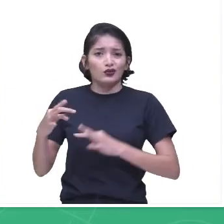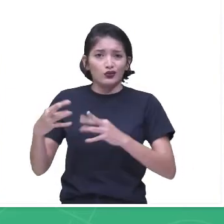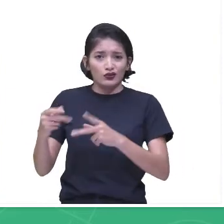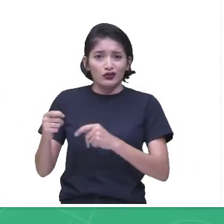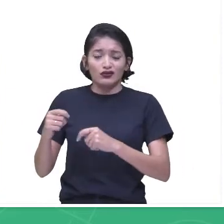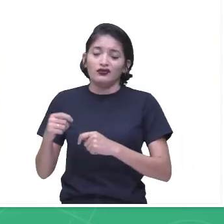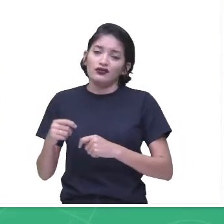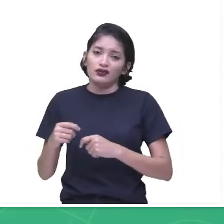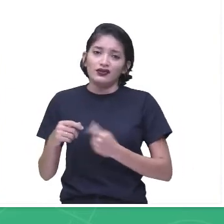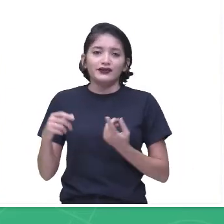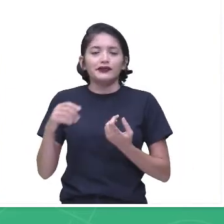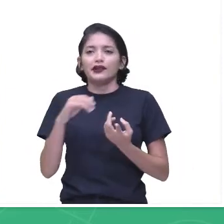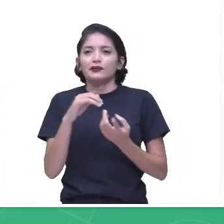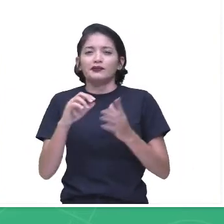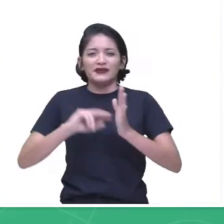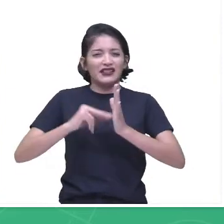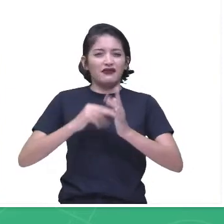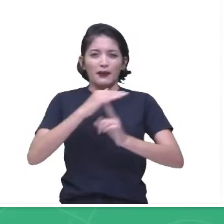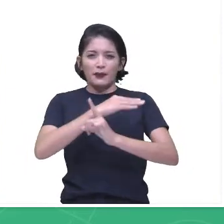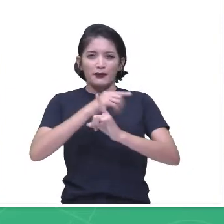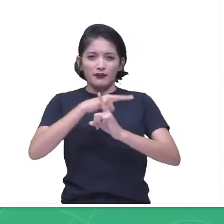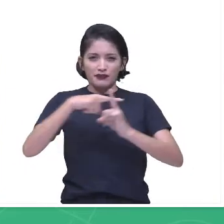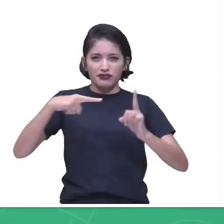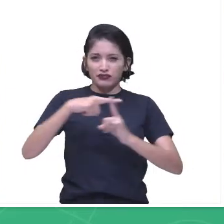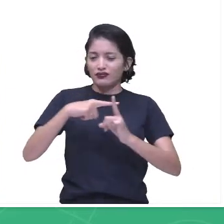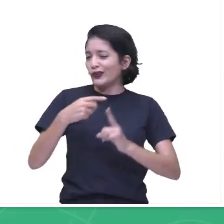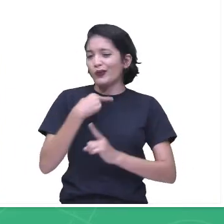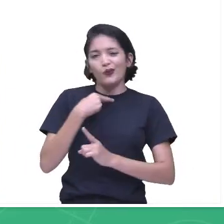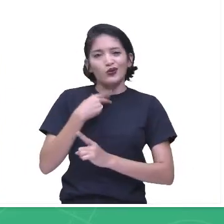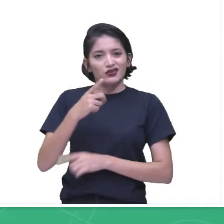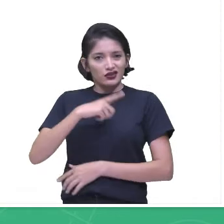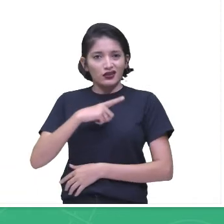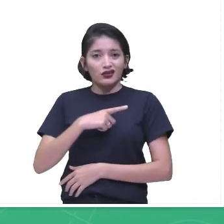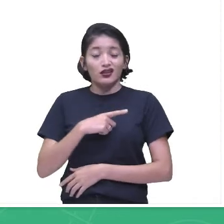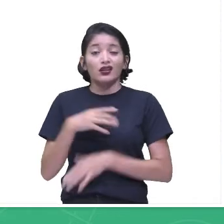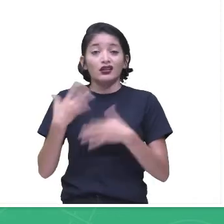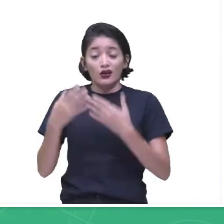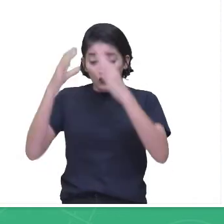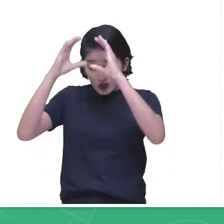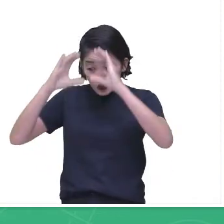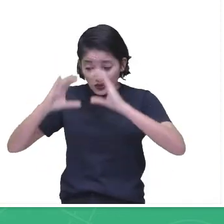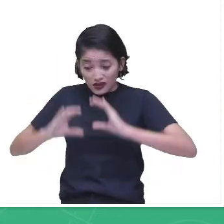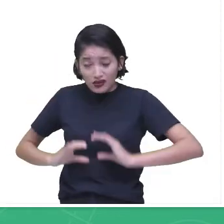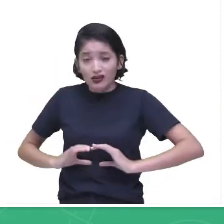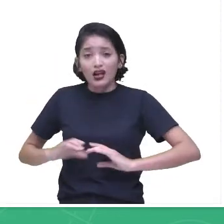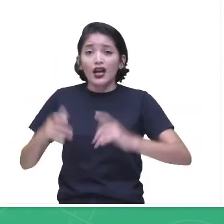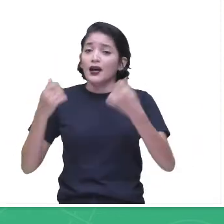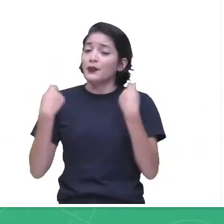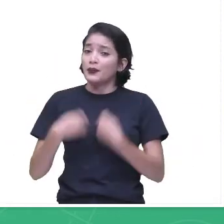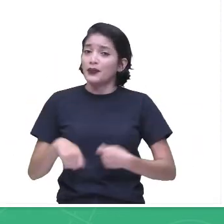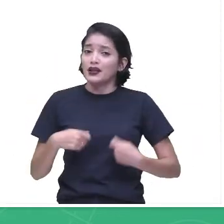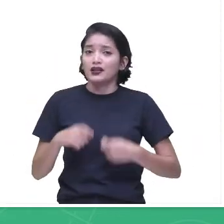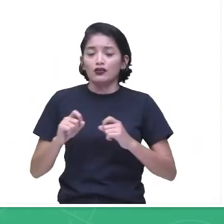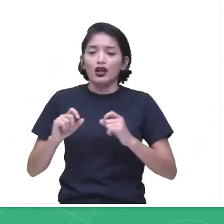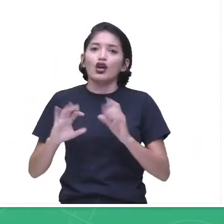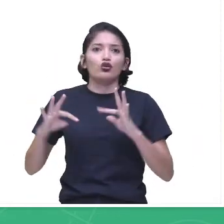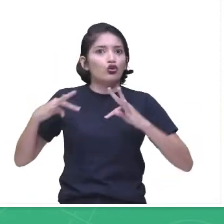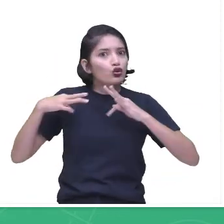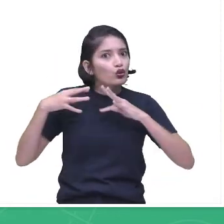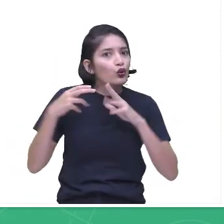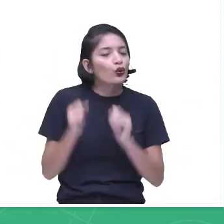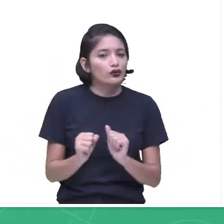metade? Não, não pode. Não pode existir um cidadão pela metade. O cidadão, a cidadania, ela tem que ser plena. Eu